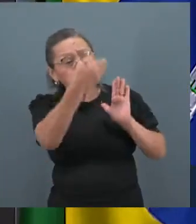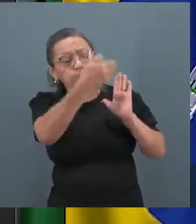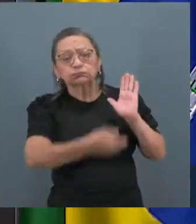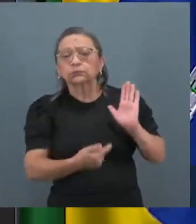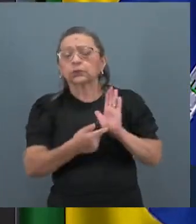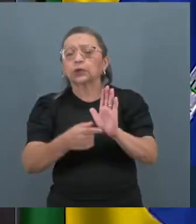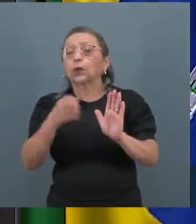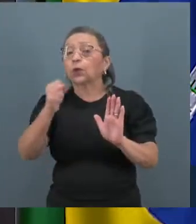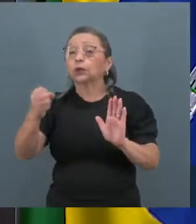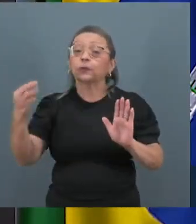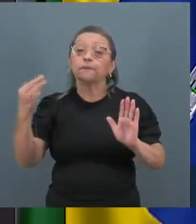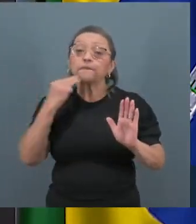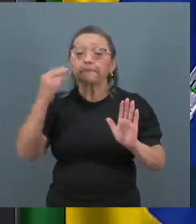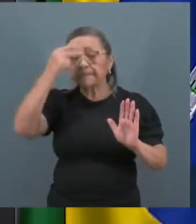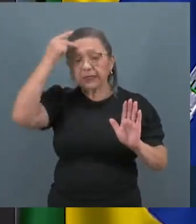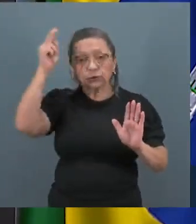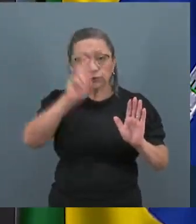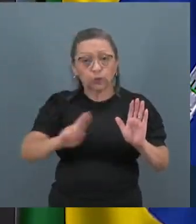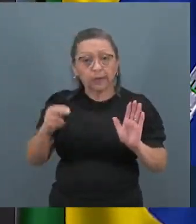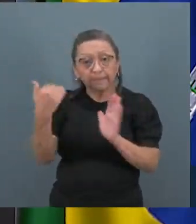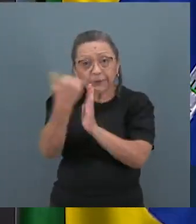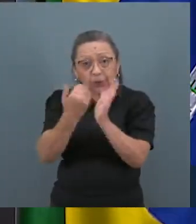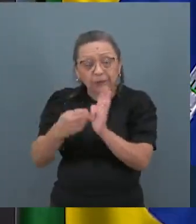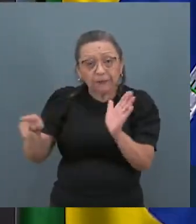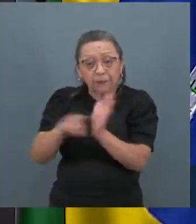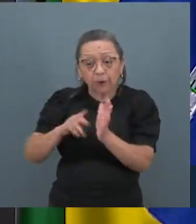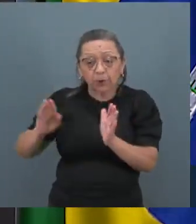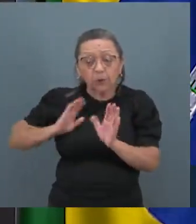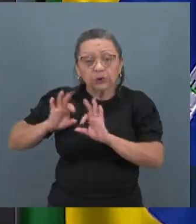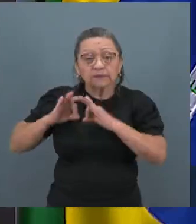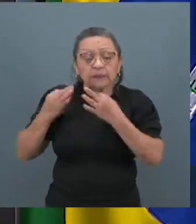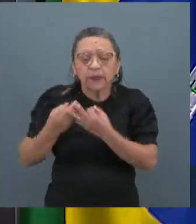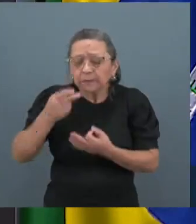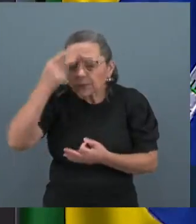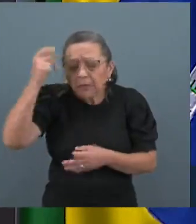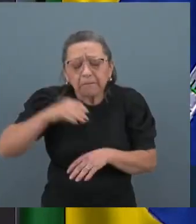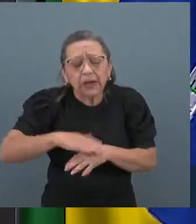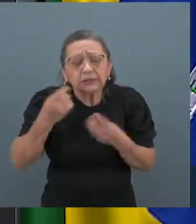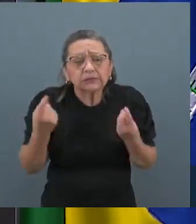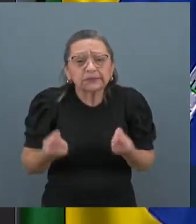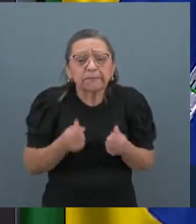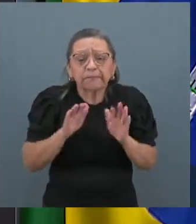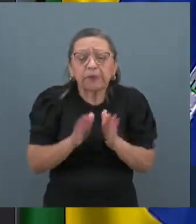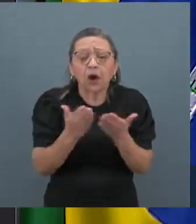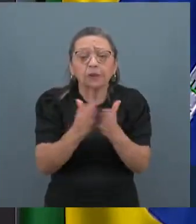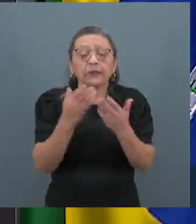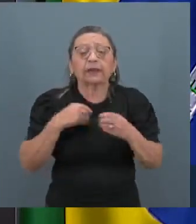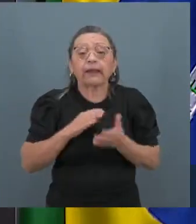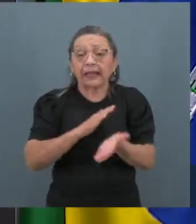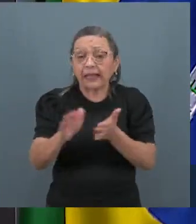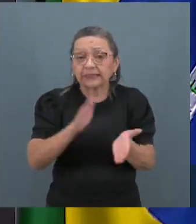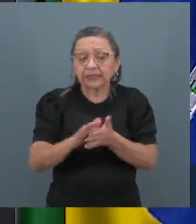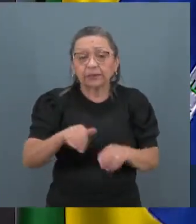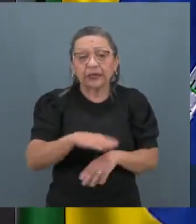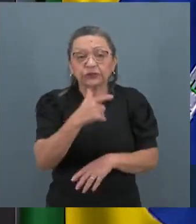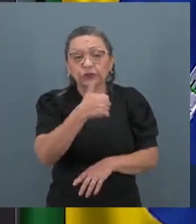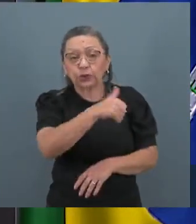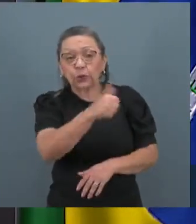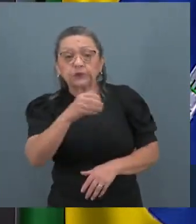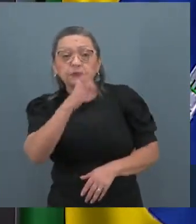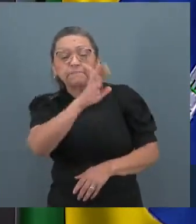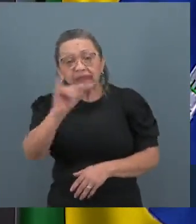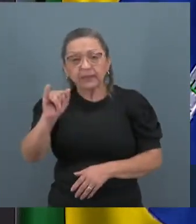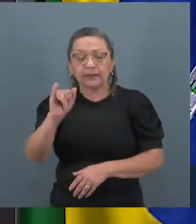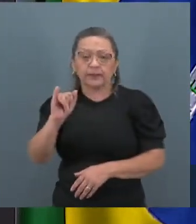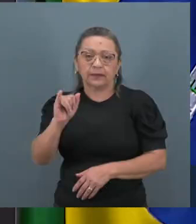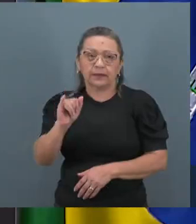de usuários do Bolsa Família, as pessoas mais necessitadas, gastaram mais de 11